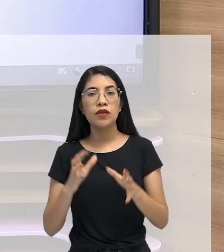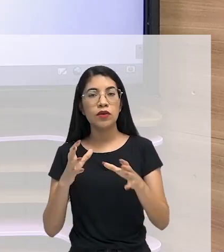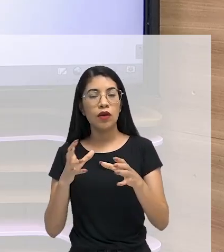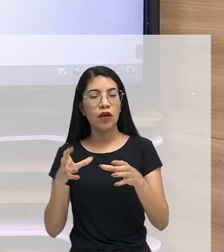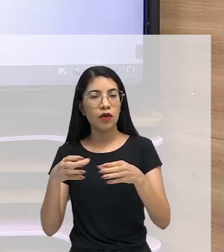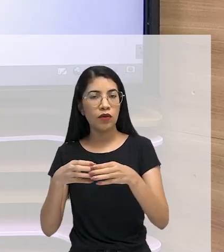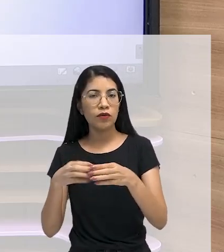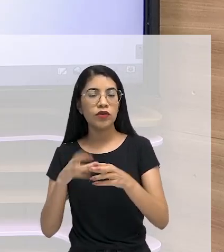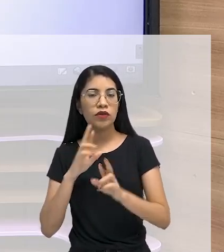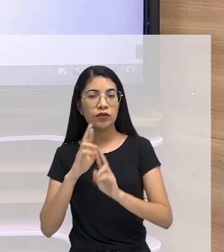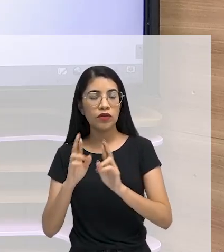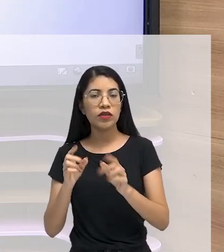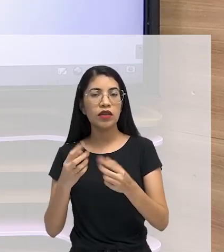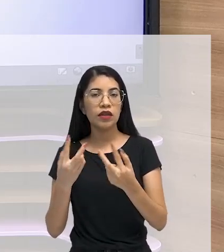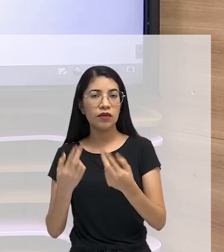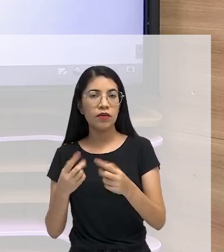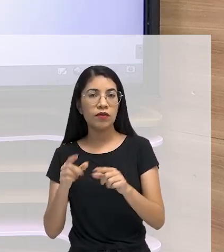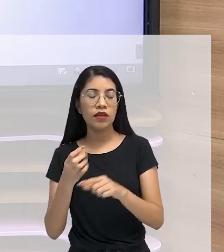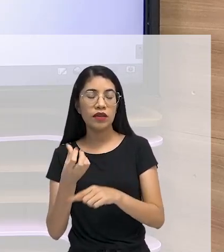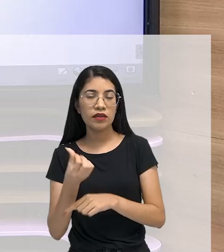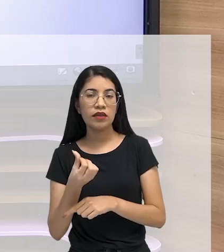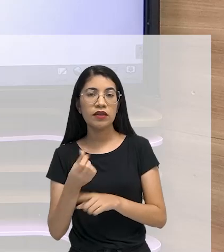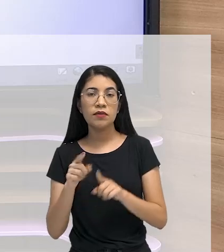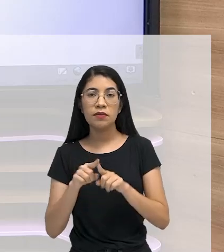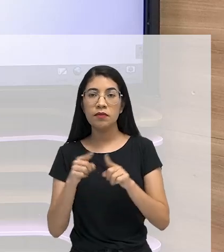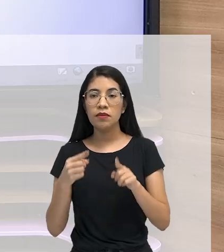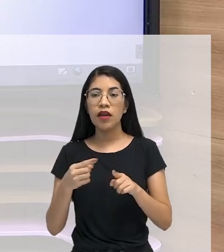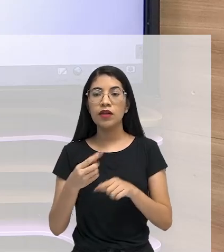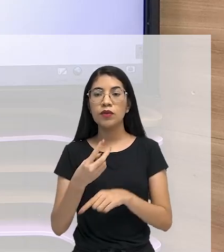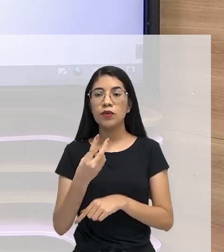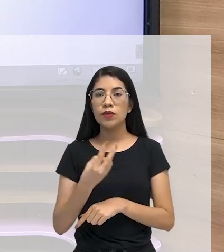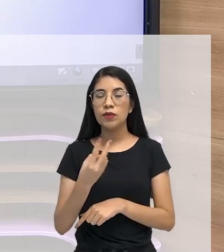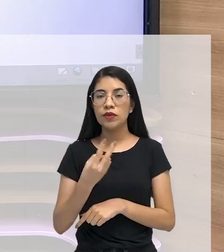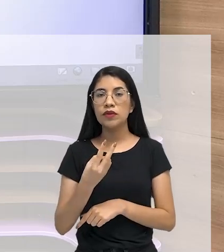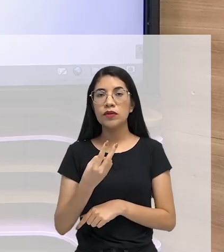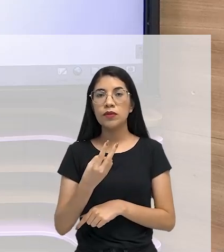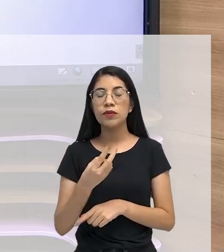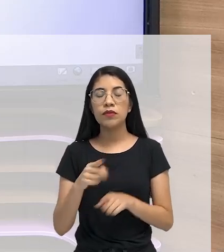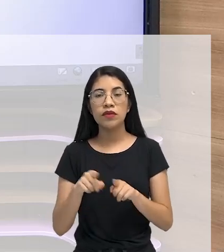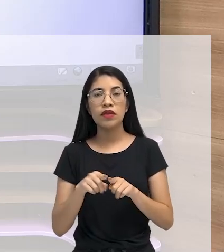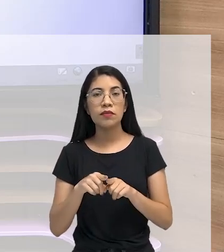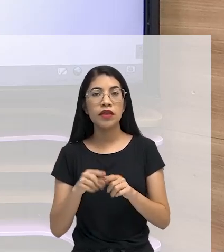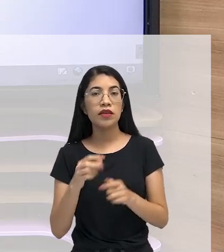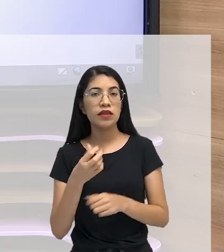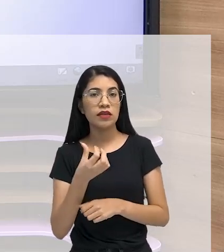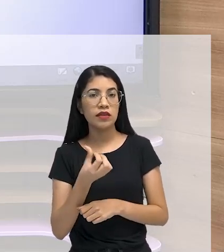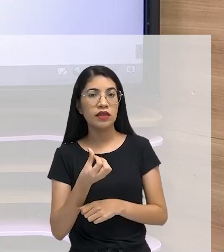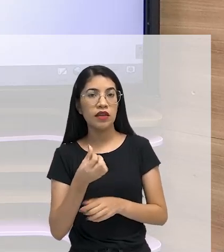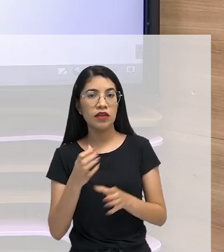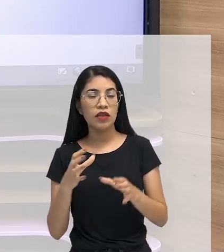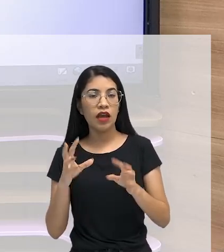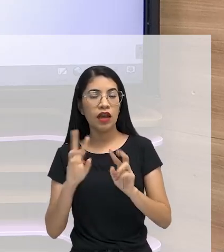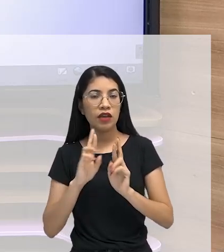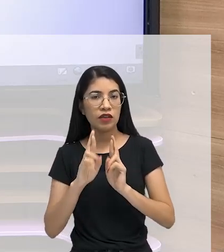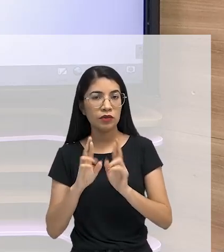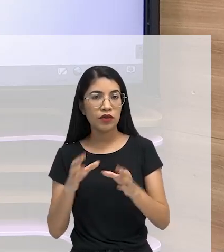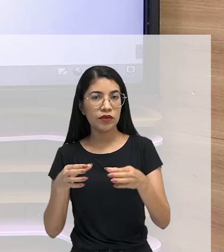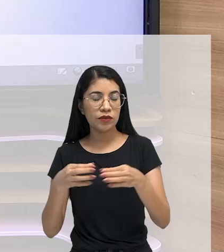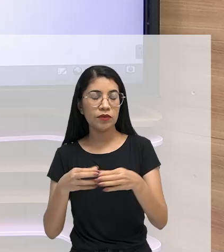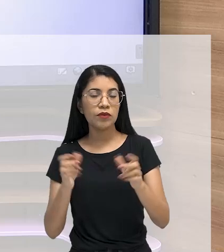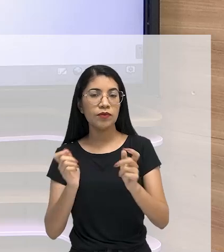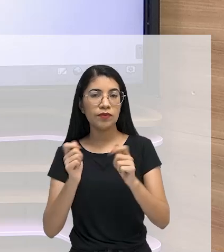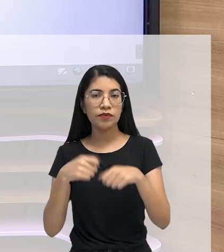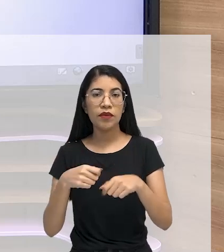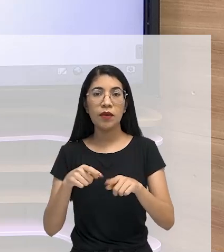amostral, que são 6. Aqui, nesse segundo evento, eu também tenho 6 no meu espaço amostral. Porém, eu